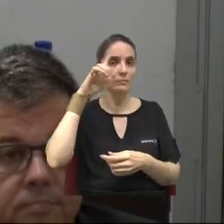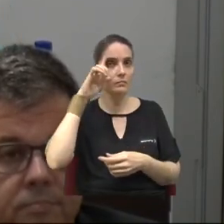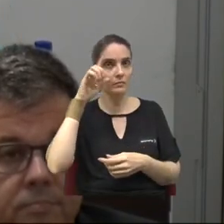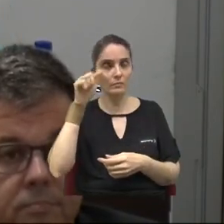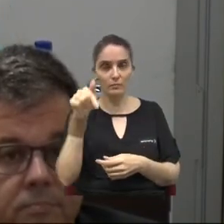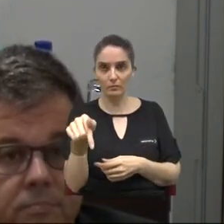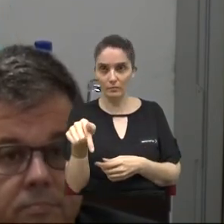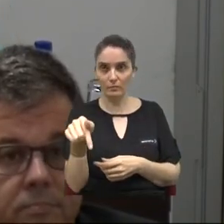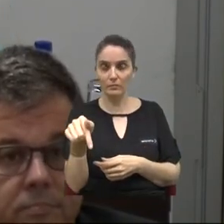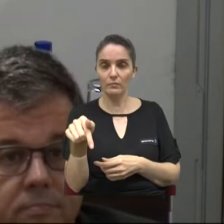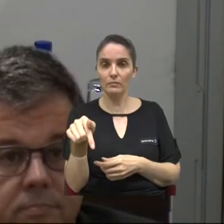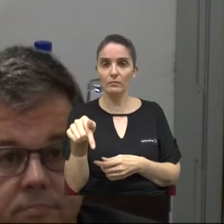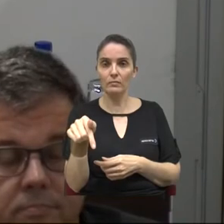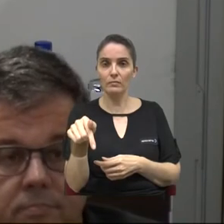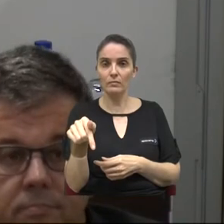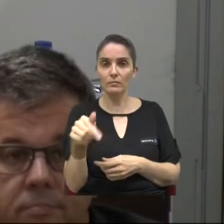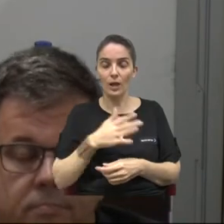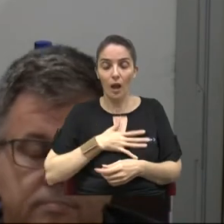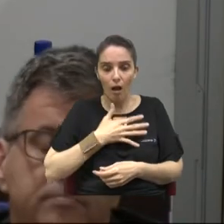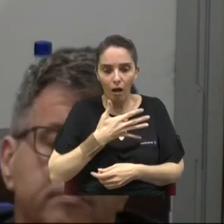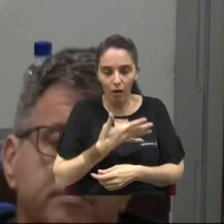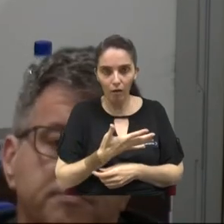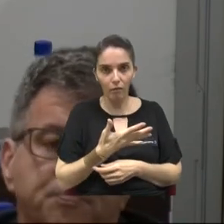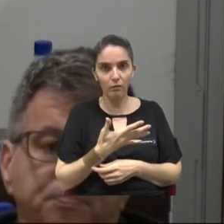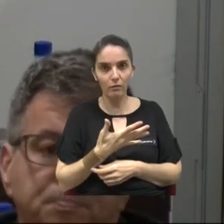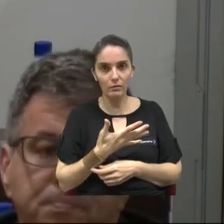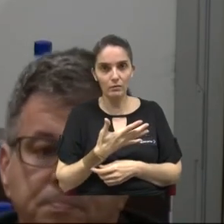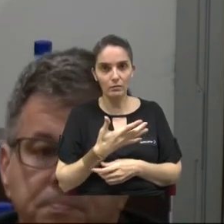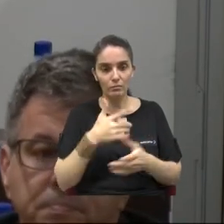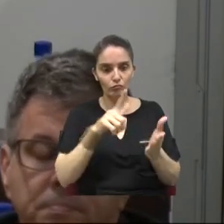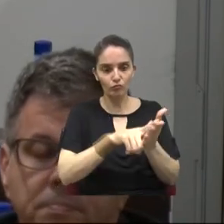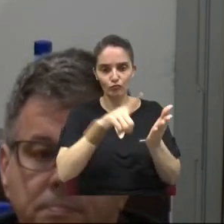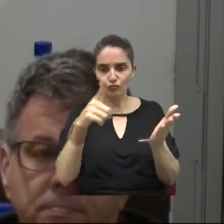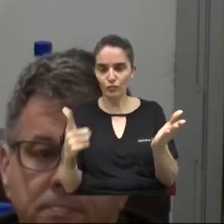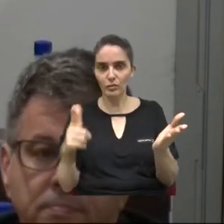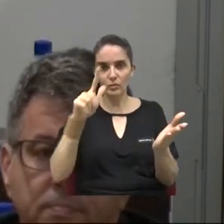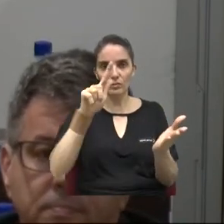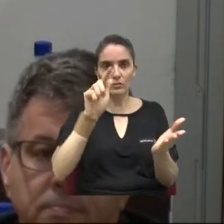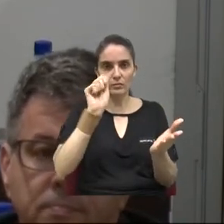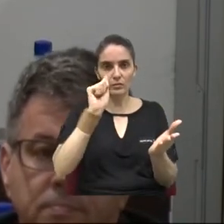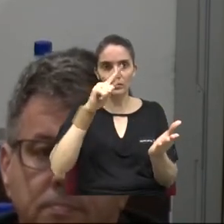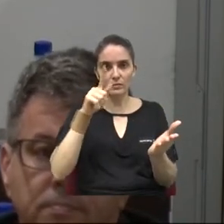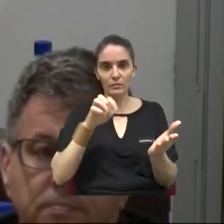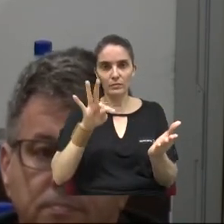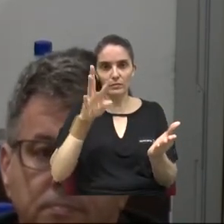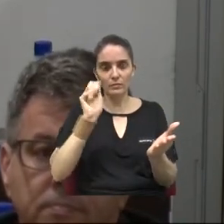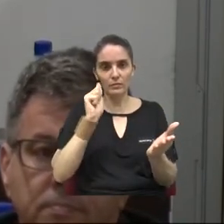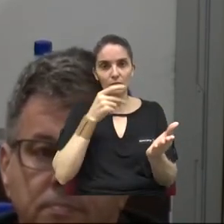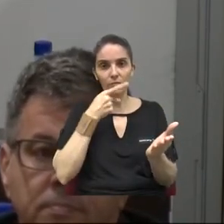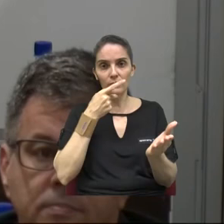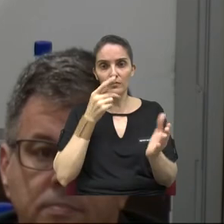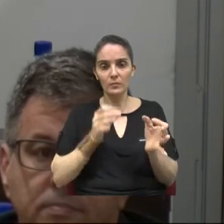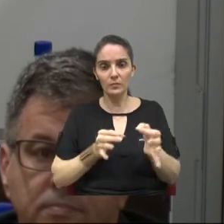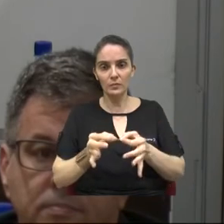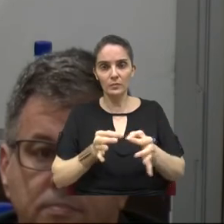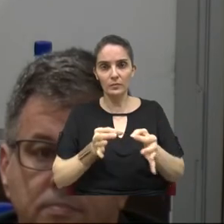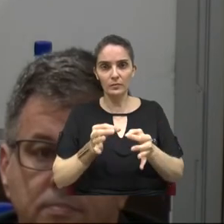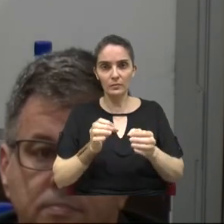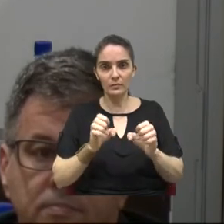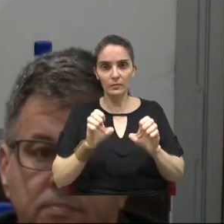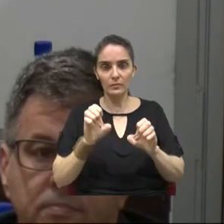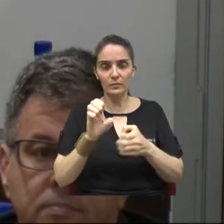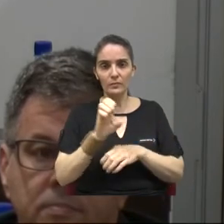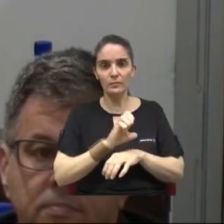sou surpreendido com uma matéria na Gazeta de Limeira, dizendo que o projeto sobre reestruturação de cargos